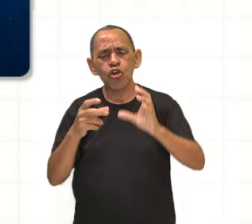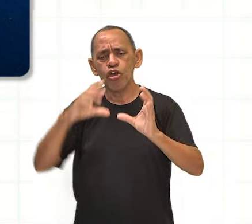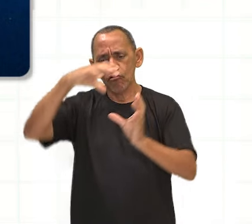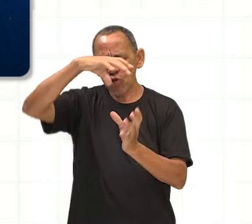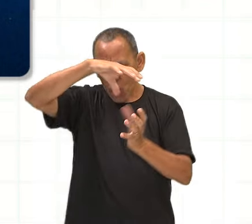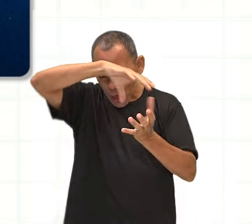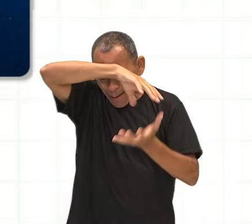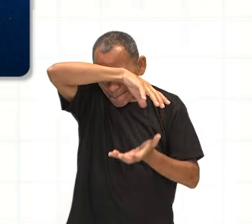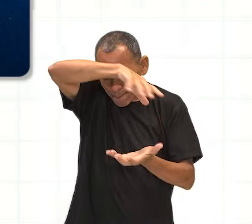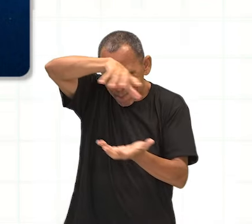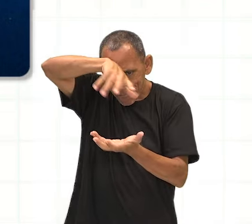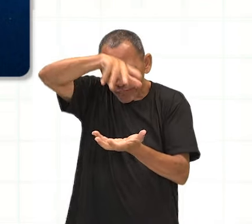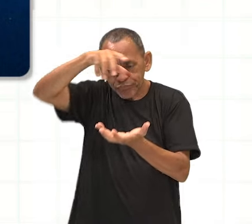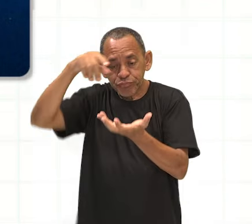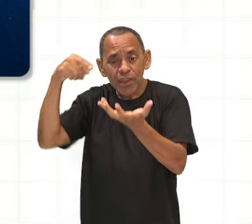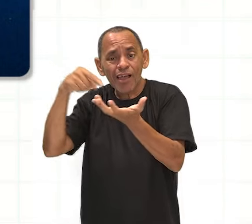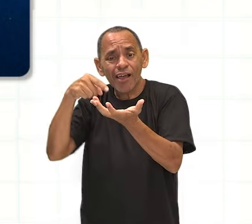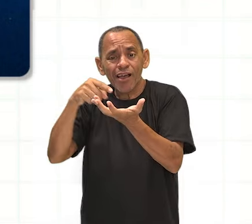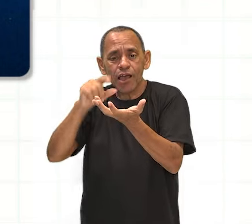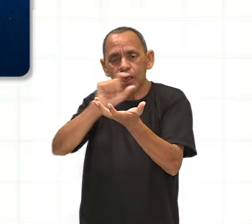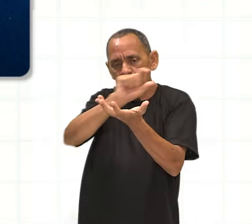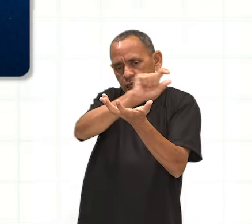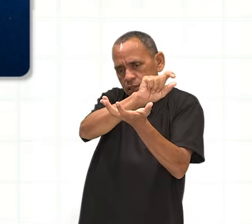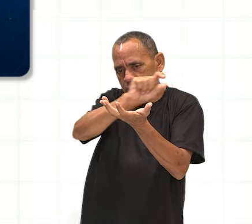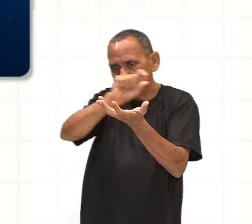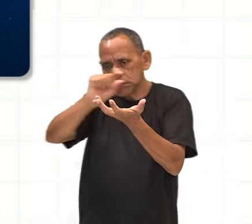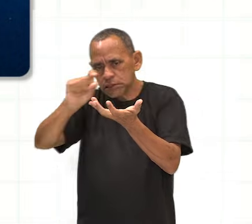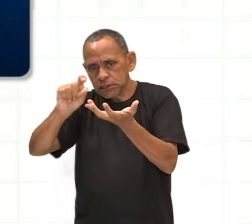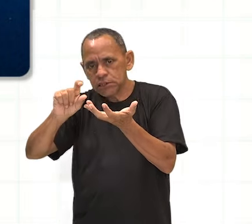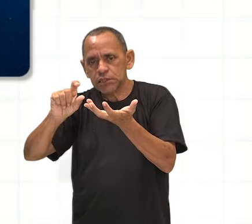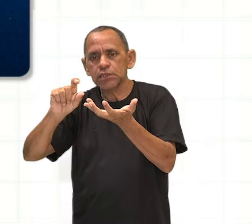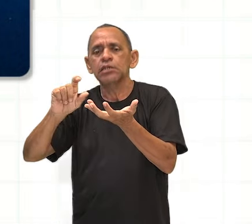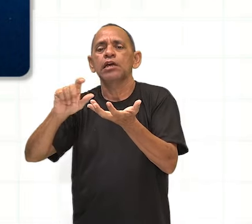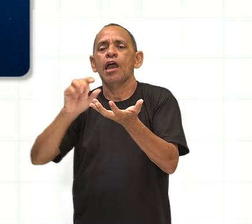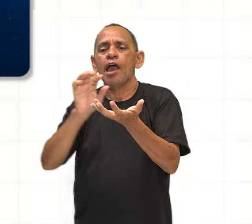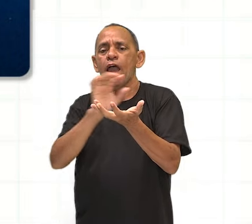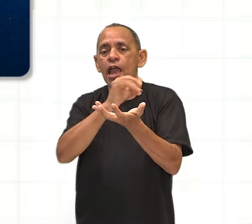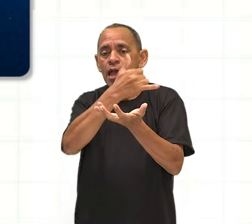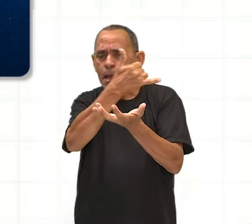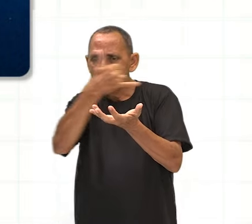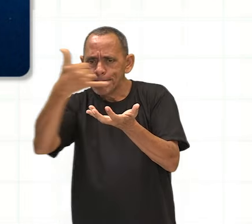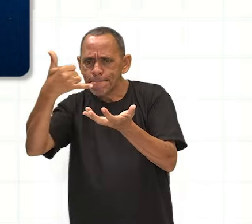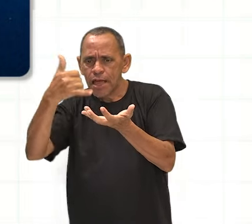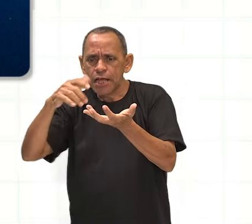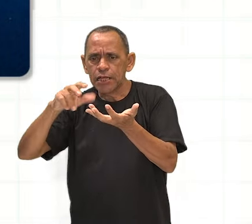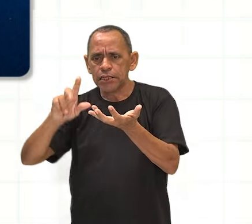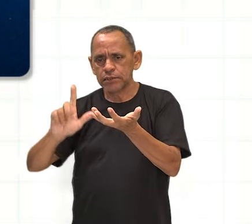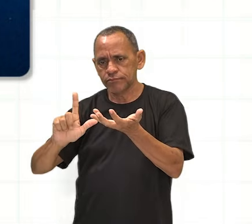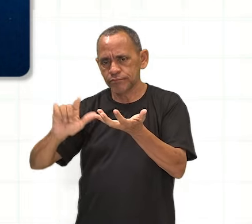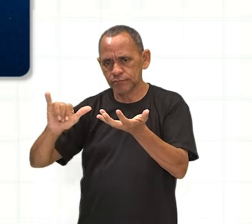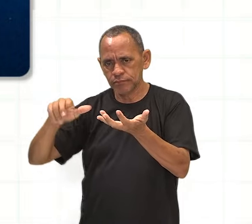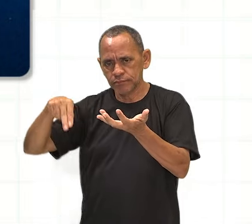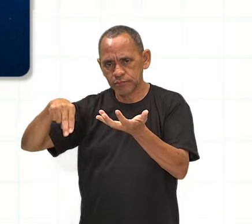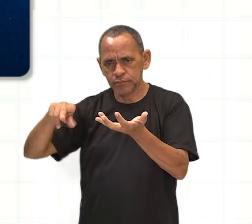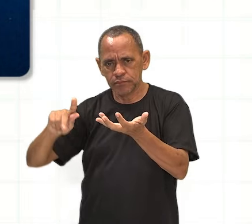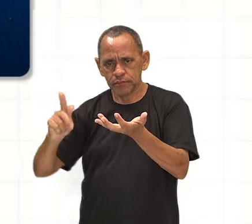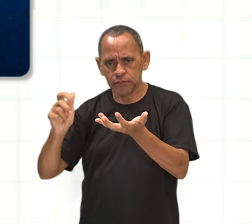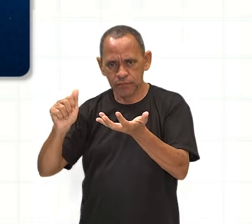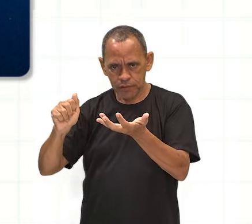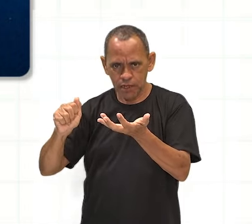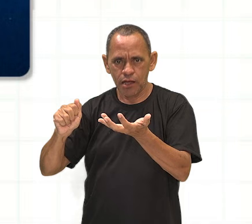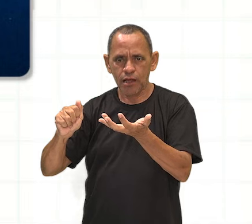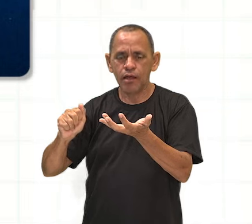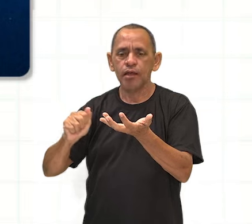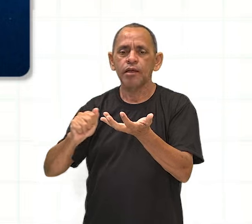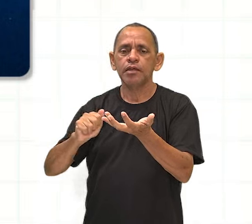à linha do Equador, né? Que é onde ocorre aí a zona de convergência intertropical. Aqui nessa outra latitude